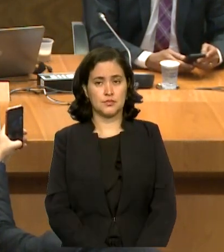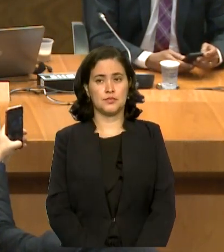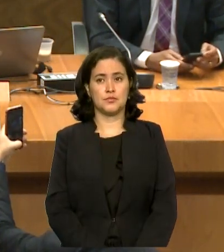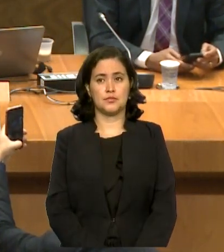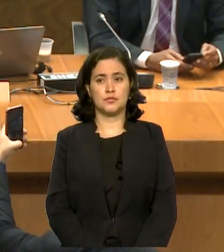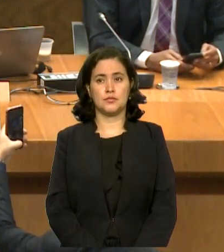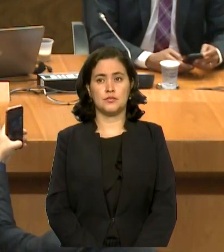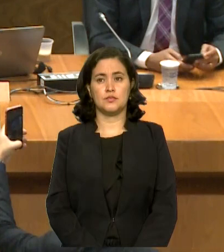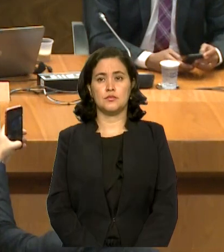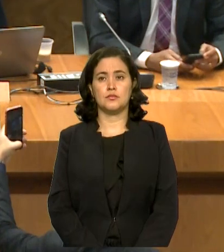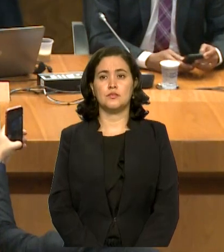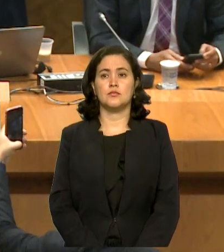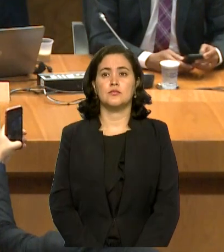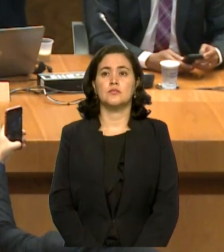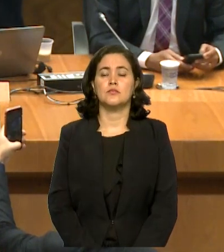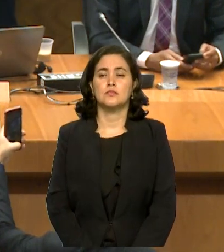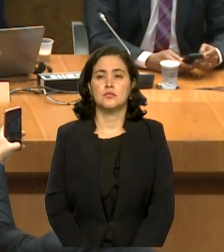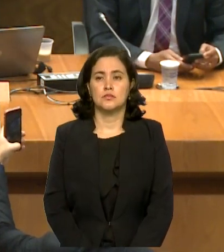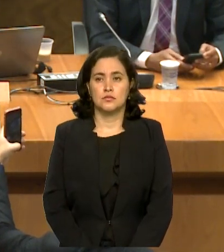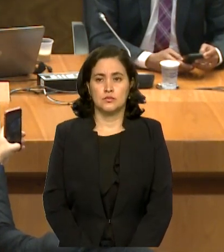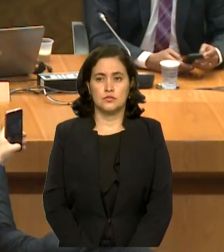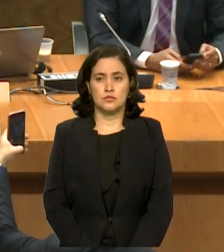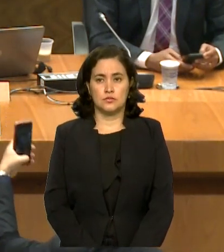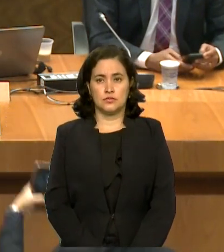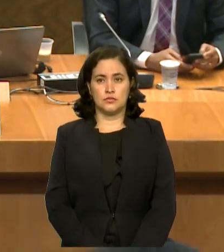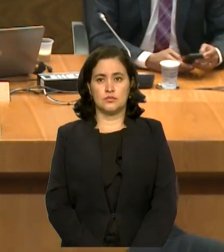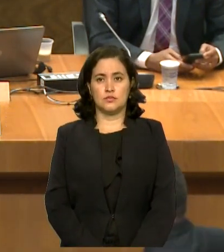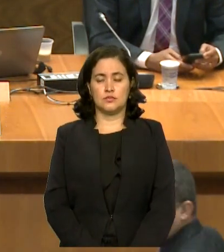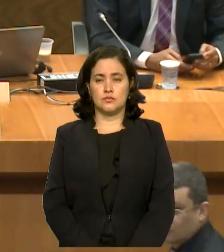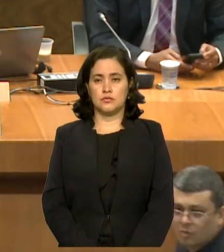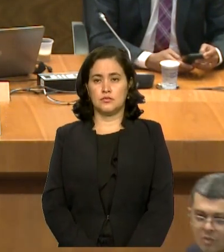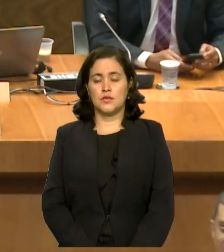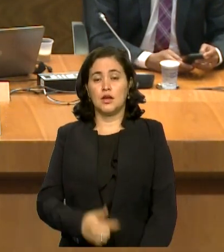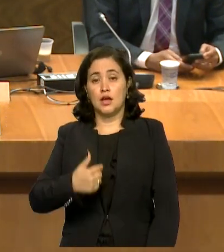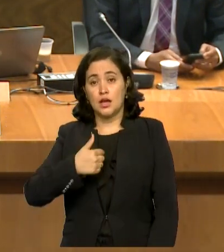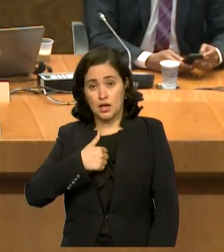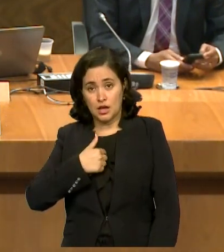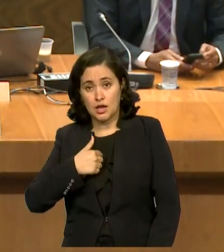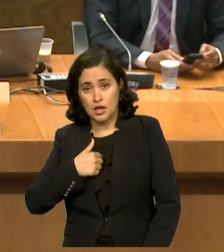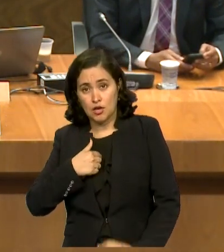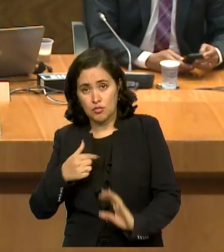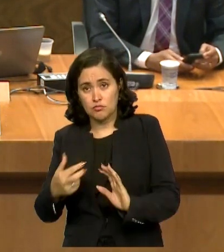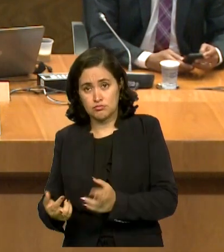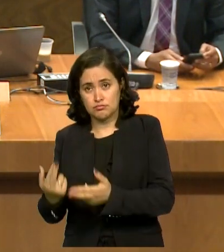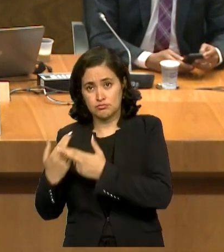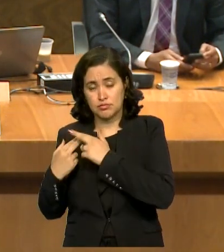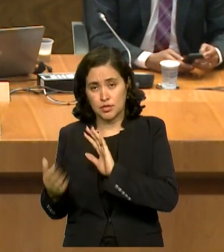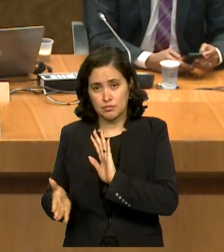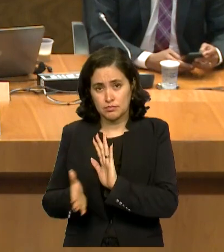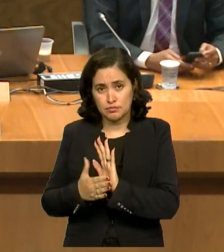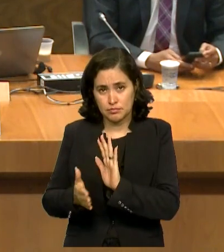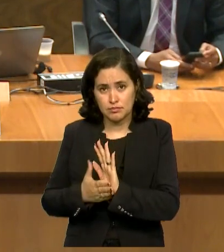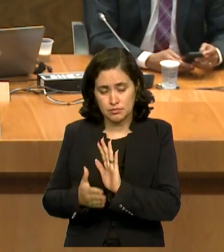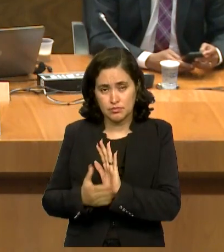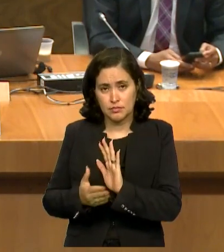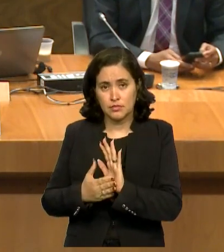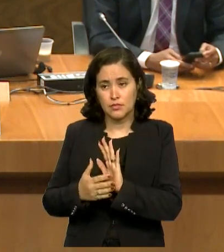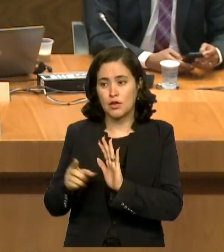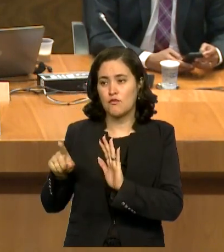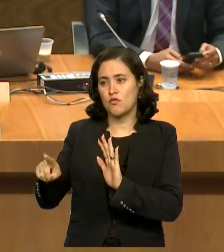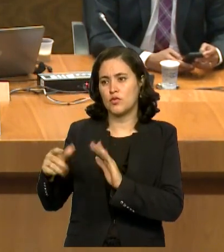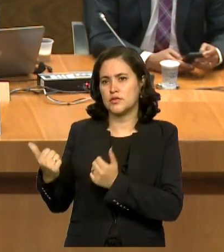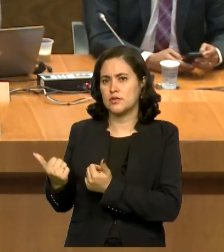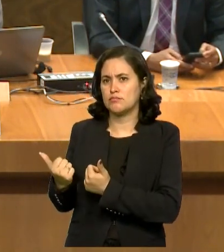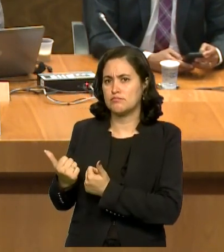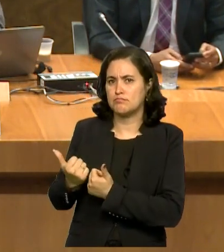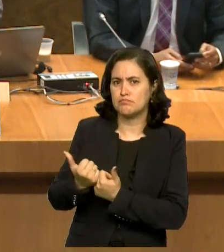Na verdade, senhora presidente, a senhora, ó, eu sou o padrinho deste requerimento, né? Mas a senhora foi a madrinha também, porque o pedido também